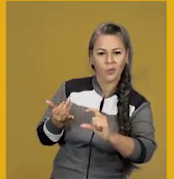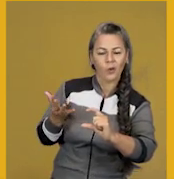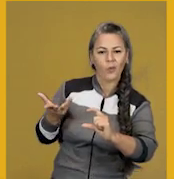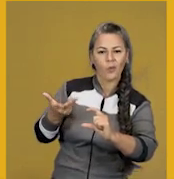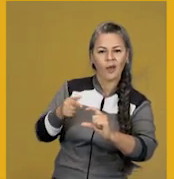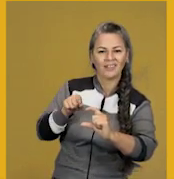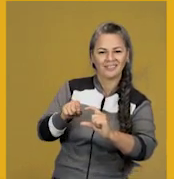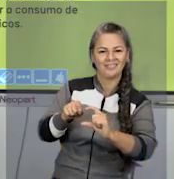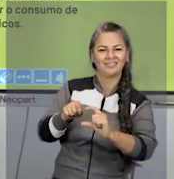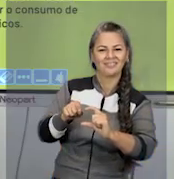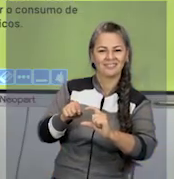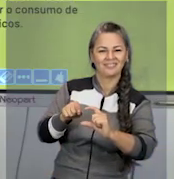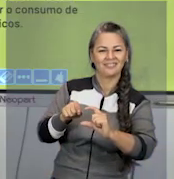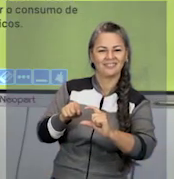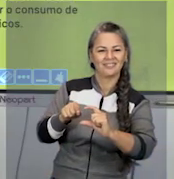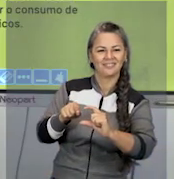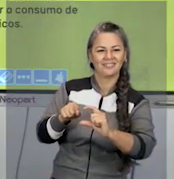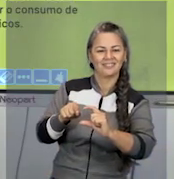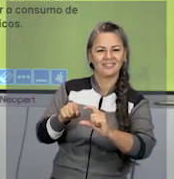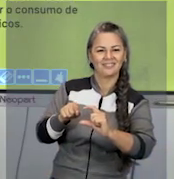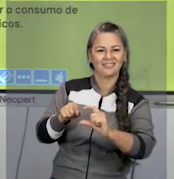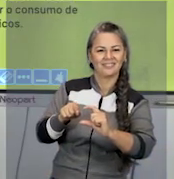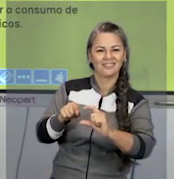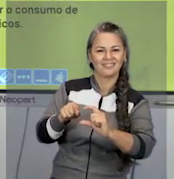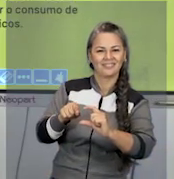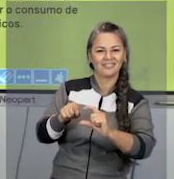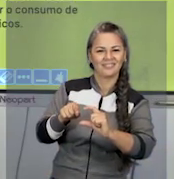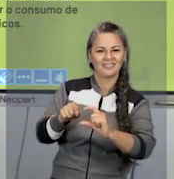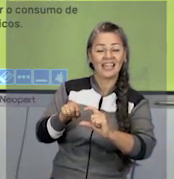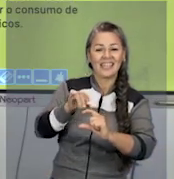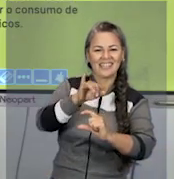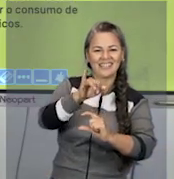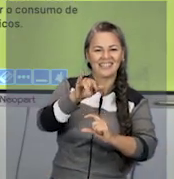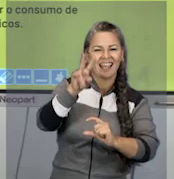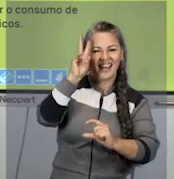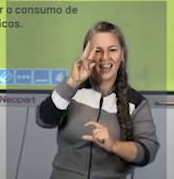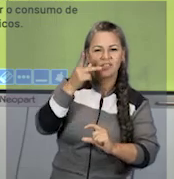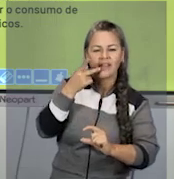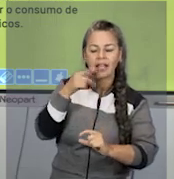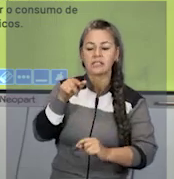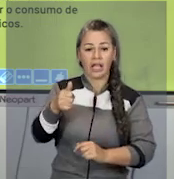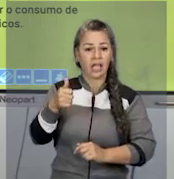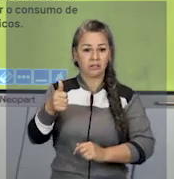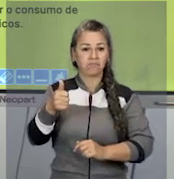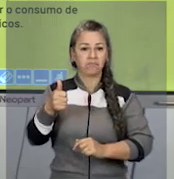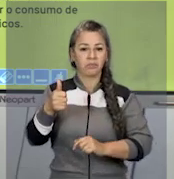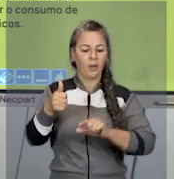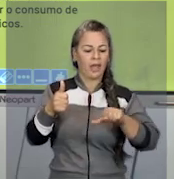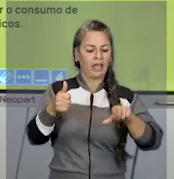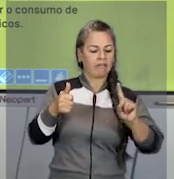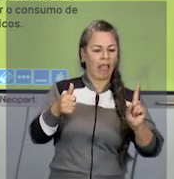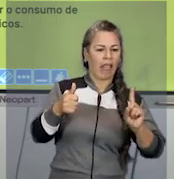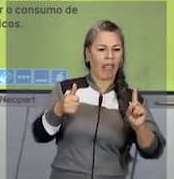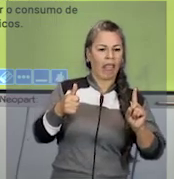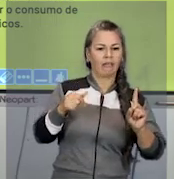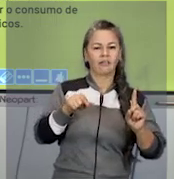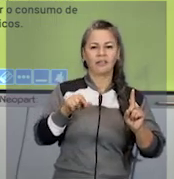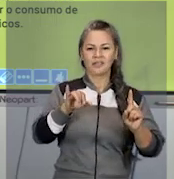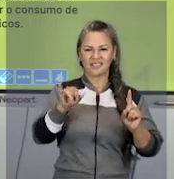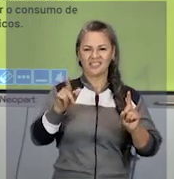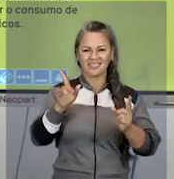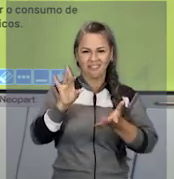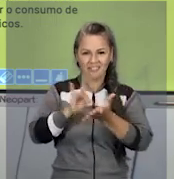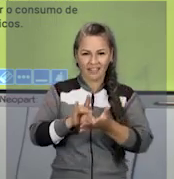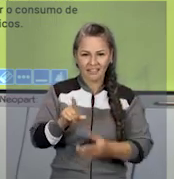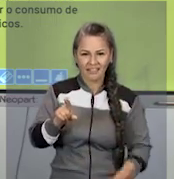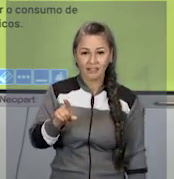se a garrafa térmica viesse com selo de essa mantém e essa não mantém? A gente não ia comprar ruim não, né, gente? Vamos